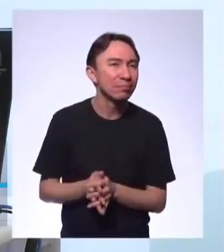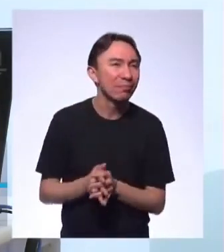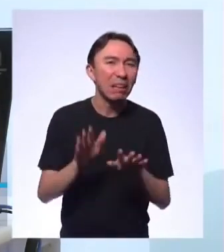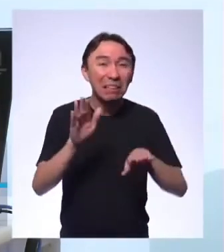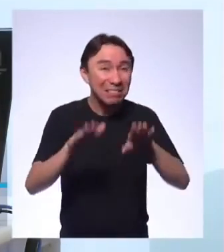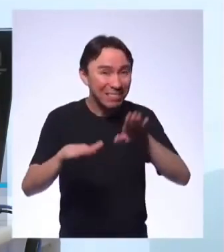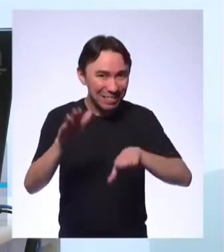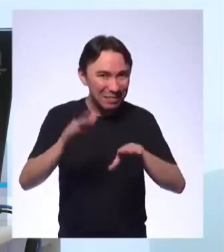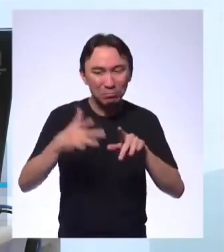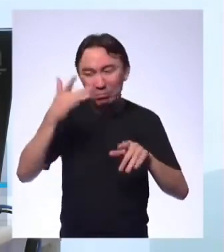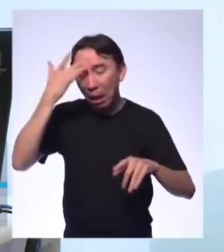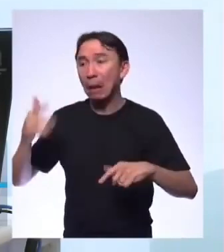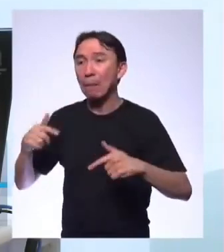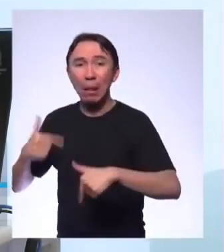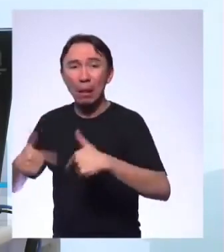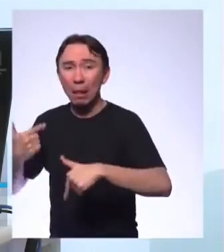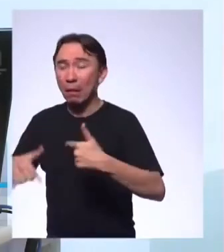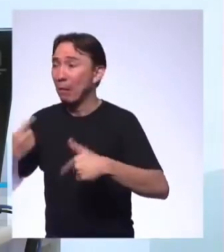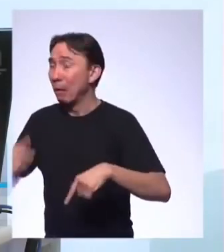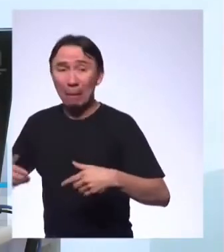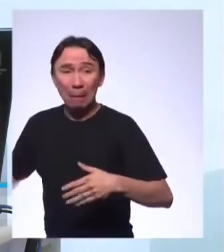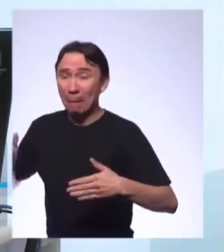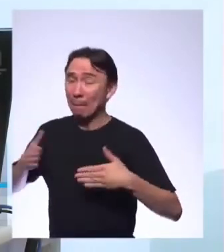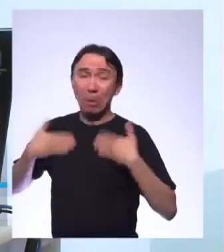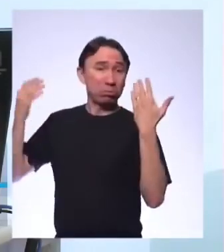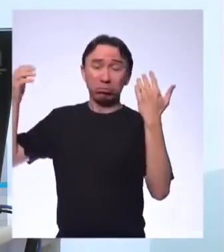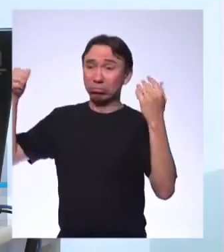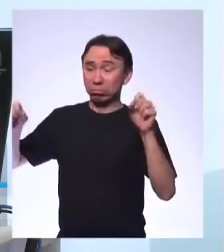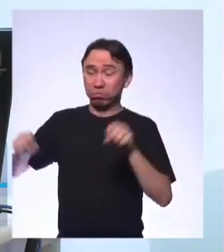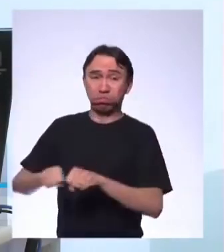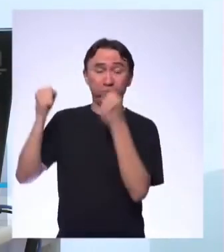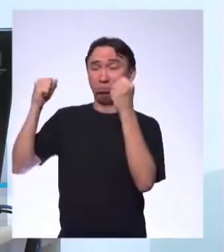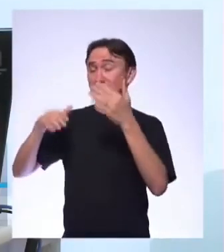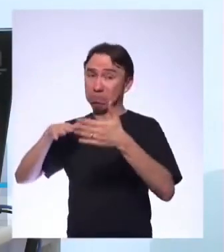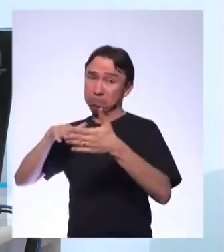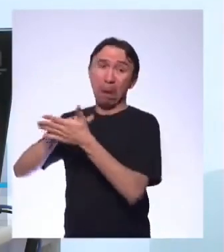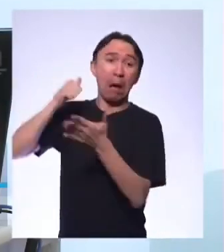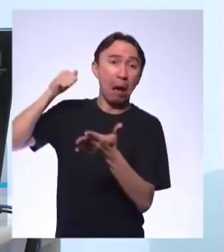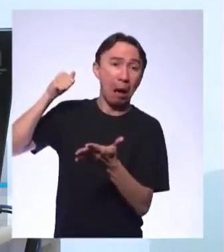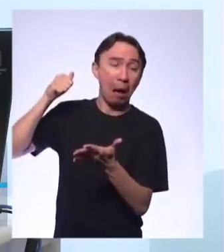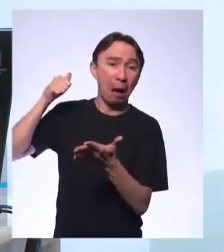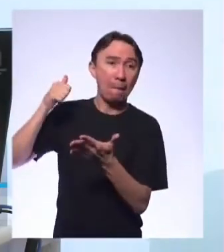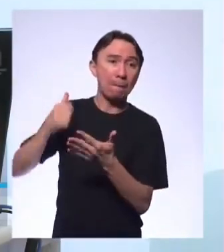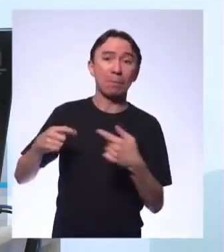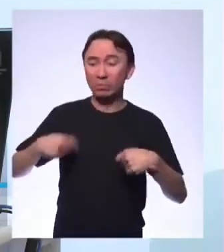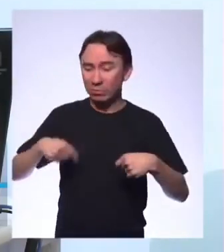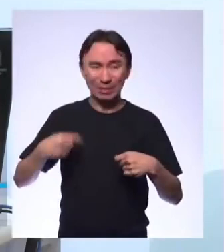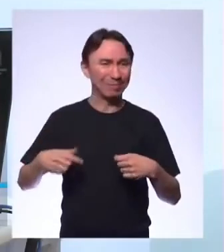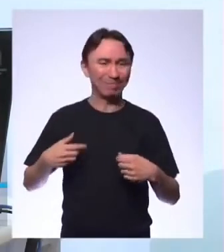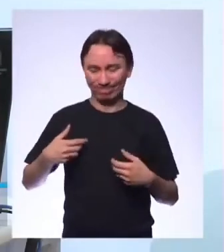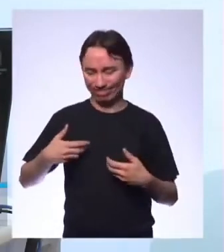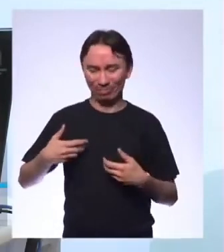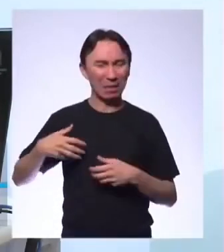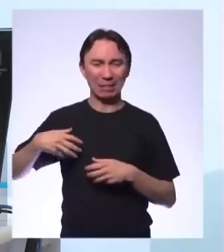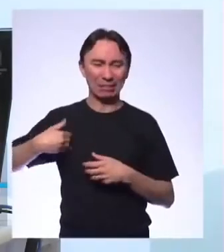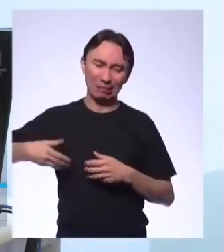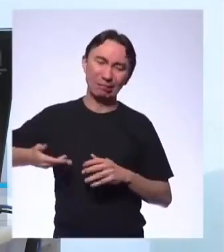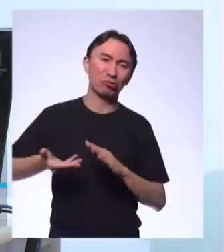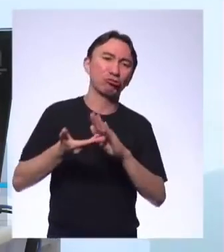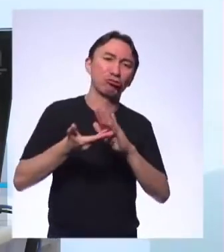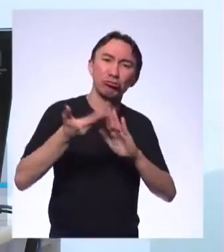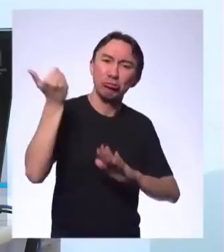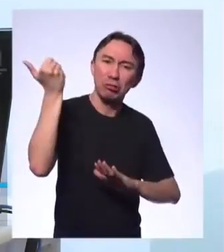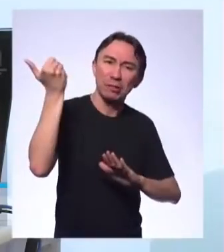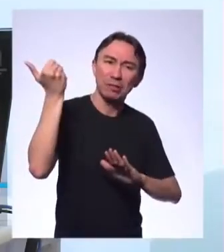do ambiente de trabalho, um acidente de trabalho, era retirado da linha de produção ali, da linha de produção, não, do momento ali,